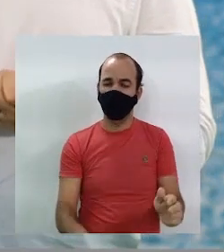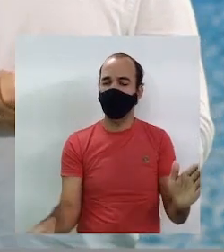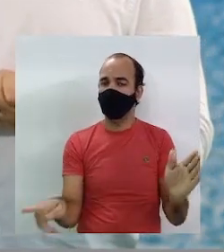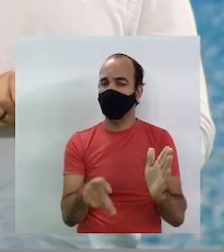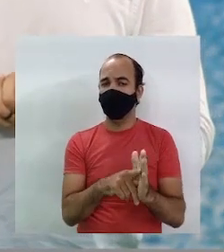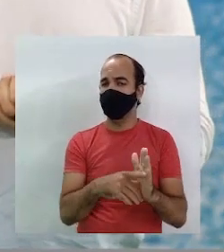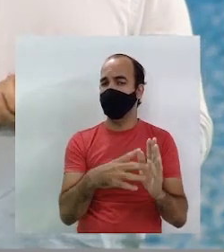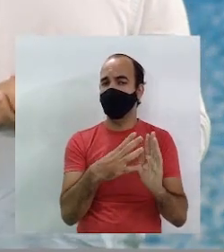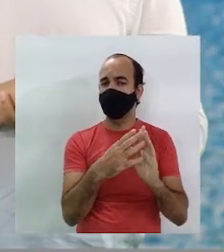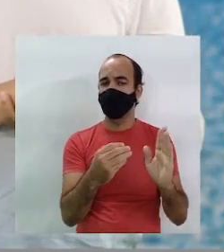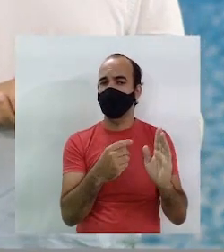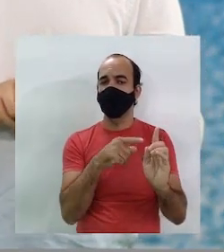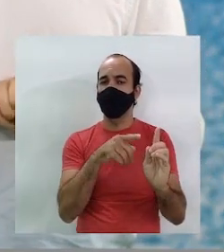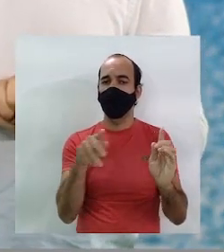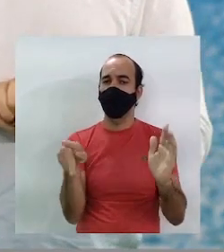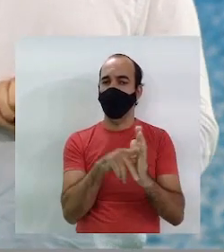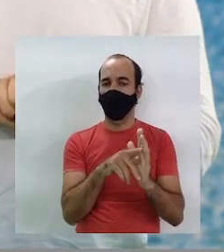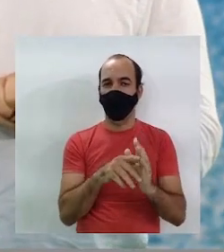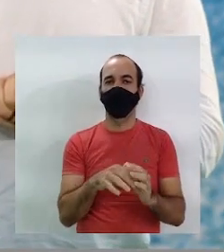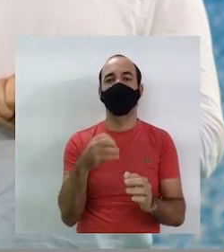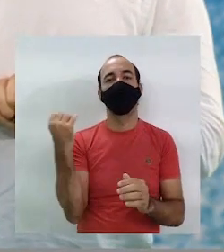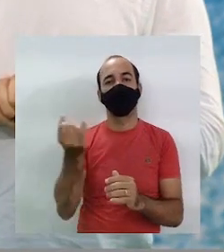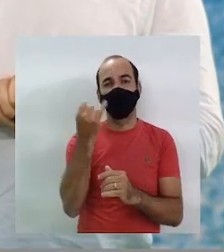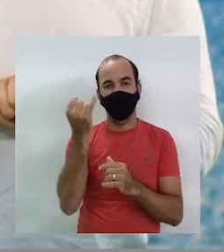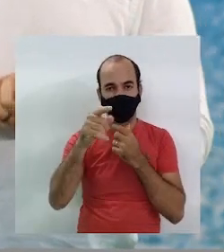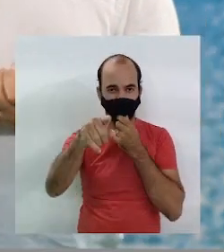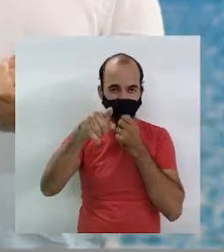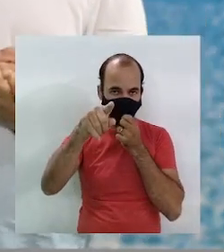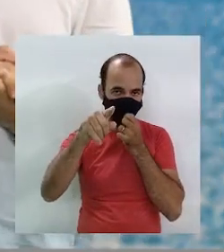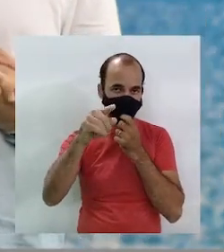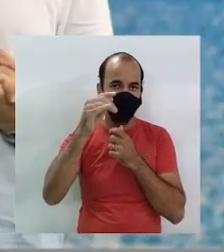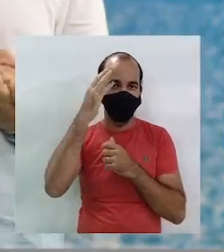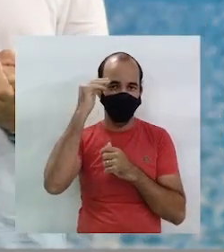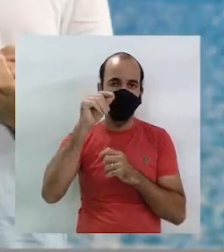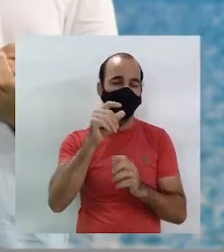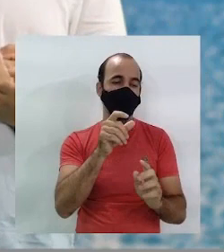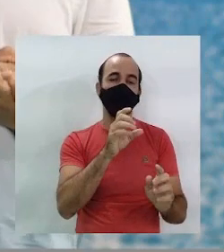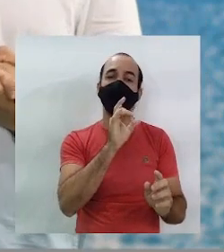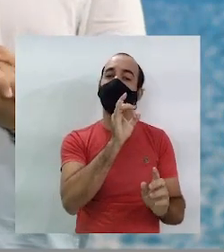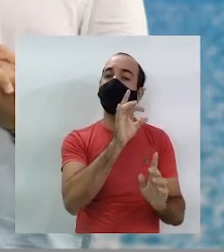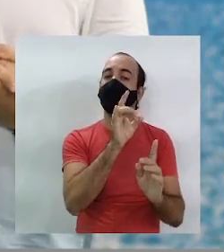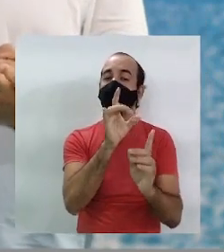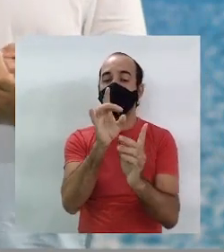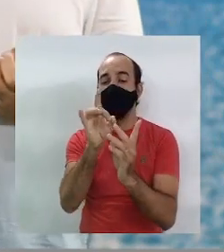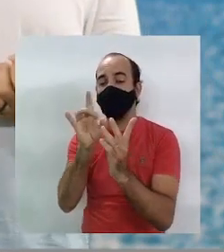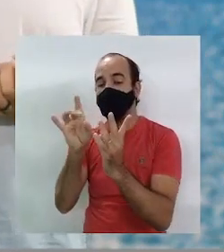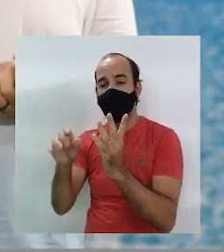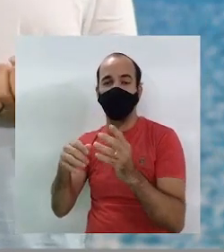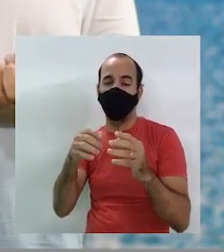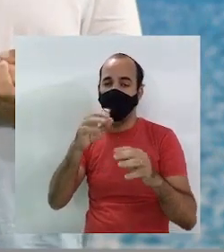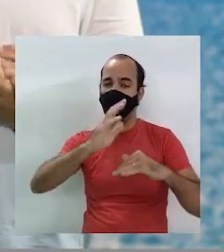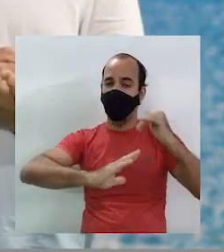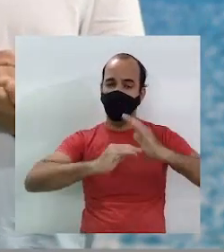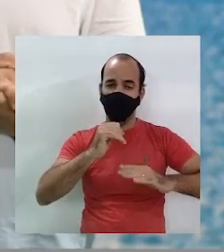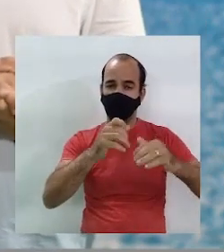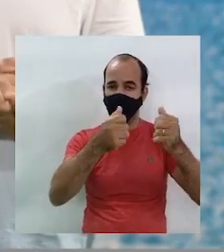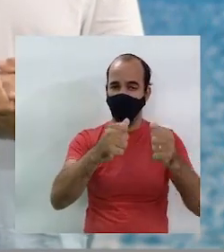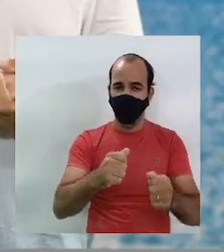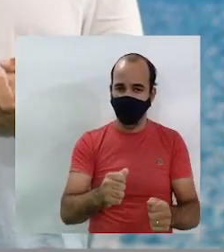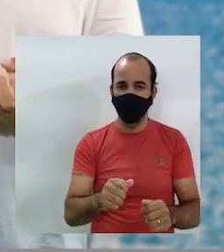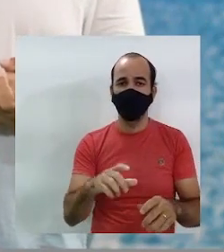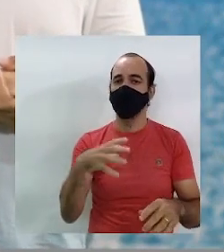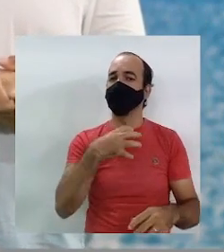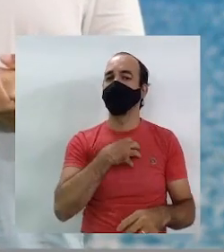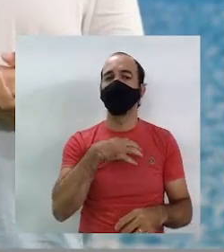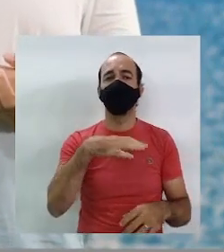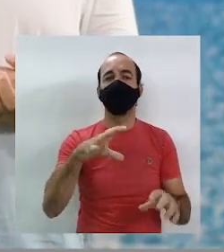específico. É importante, estudante, vocês saberem justamente que cada autor tem o seu estilo, certo? E há uma definição do que é o estilo. O